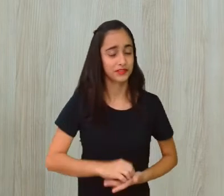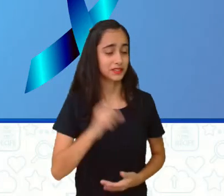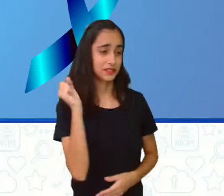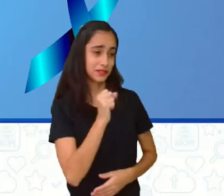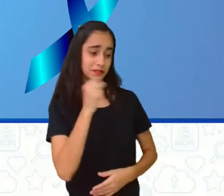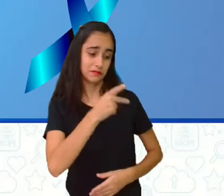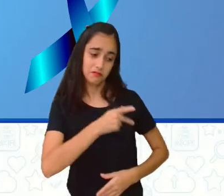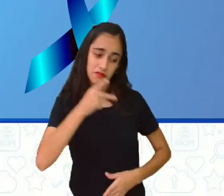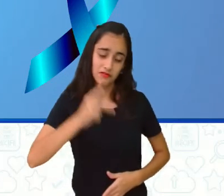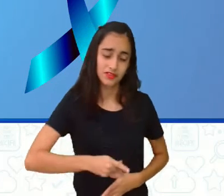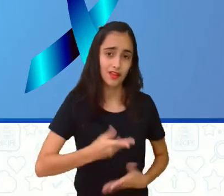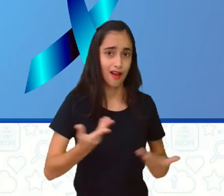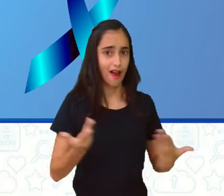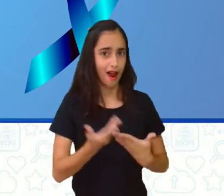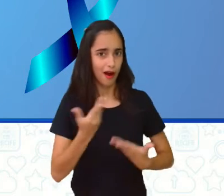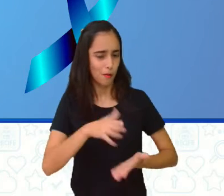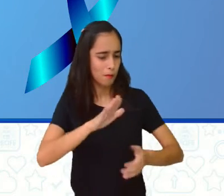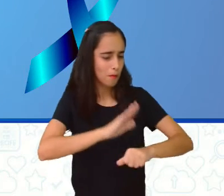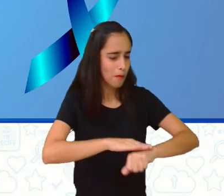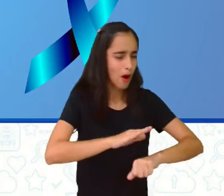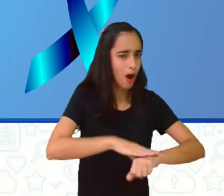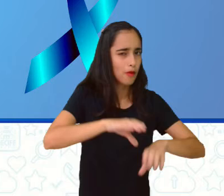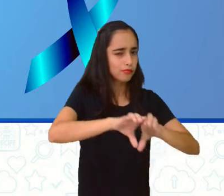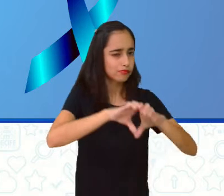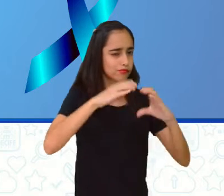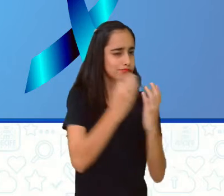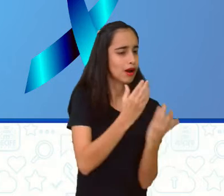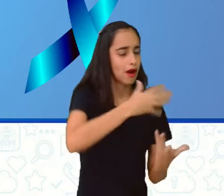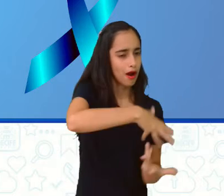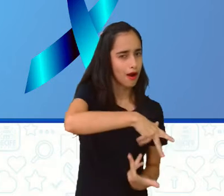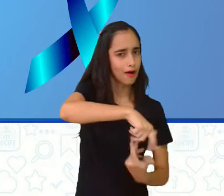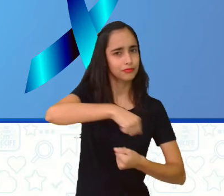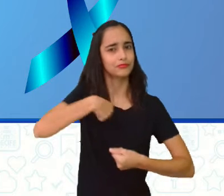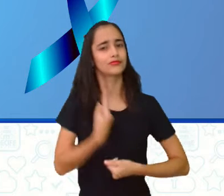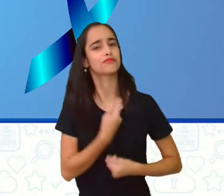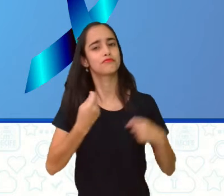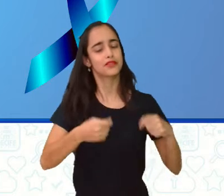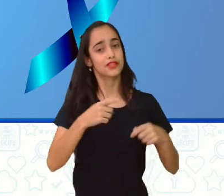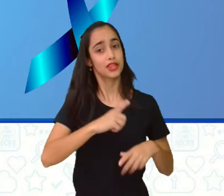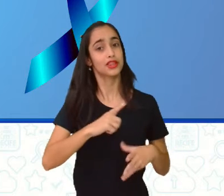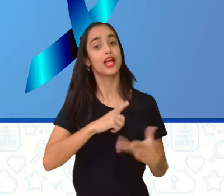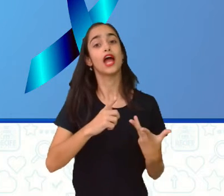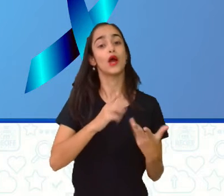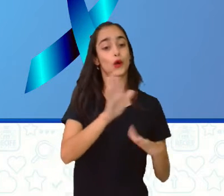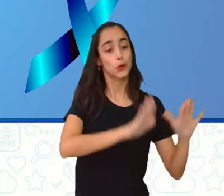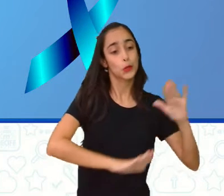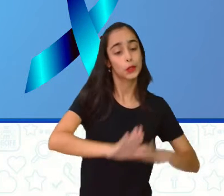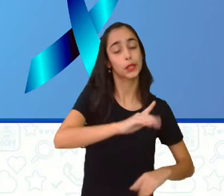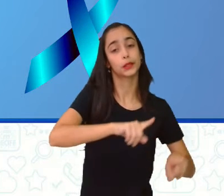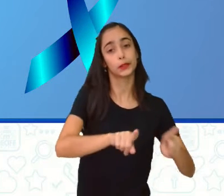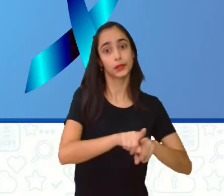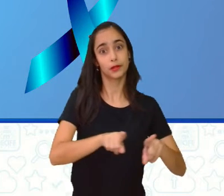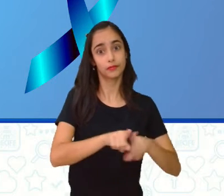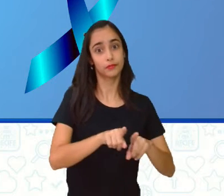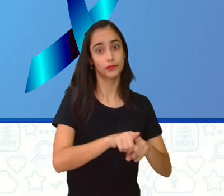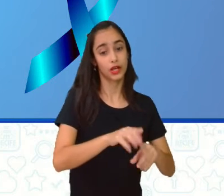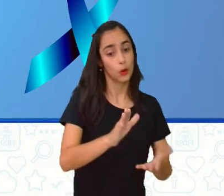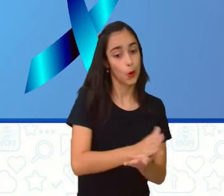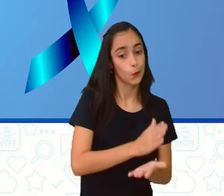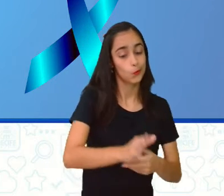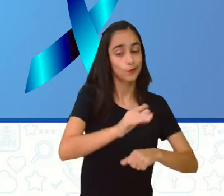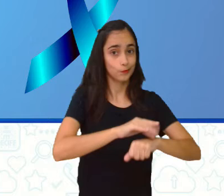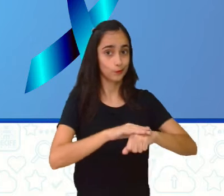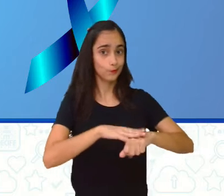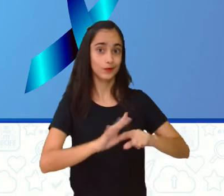Novembro Azul, clima de Copa, então os cuidados que devemos ter, a questão do diabetes, a questão do câncer de próstata. Então, a prevenção é tudo,